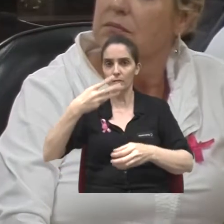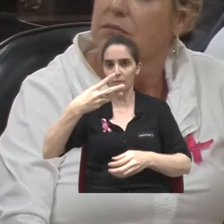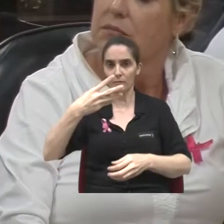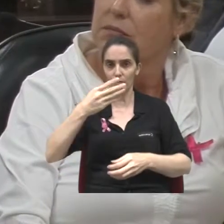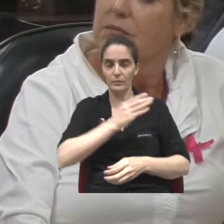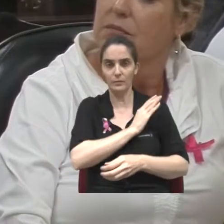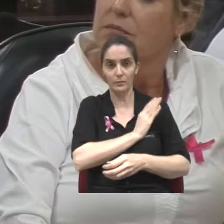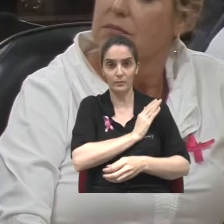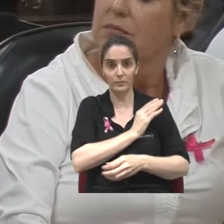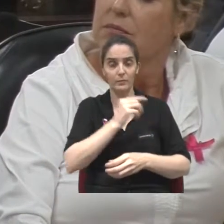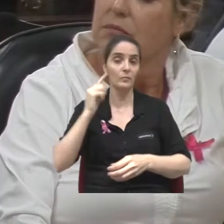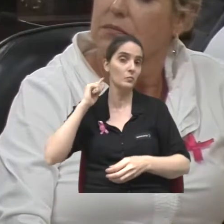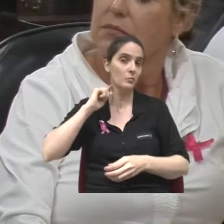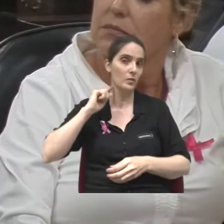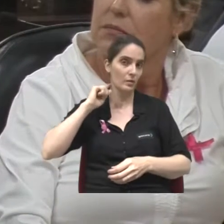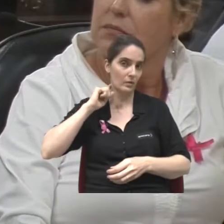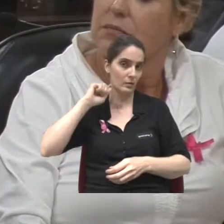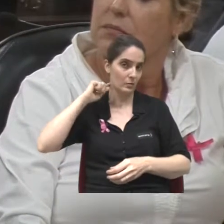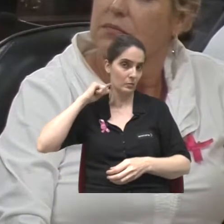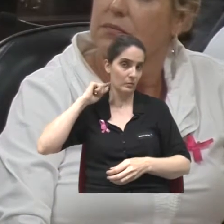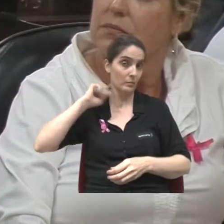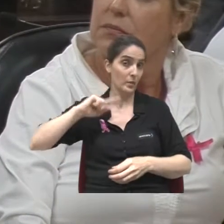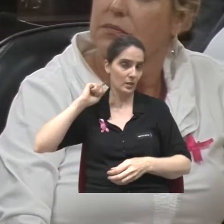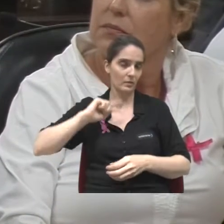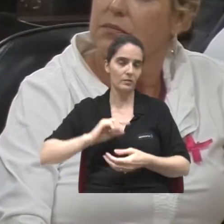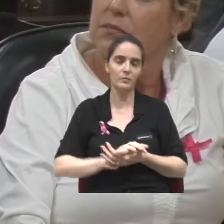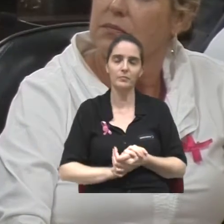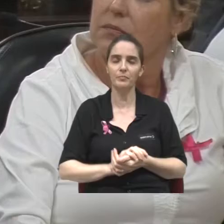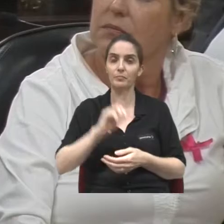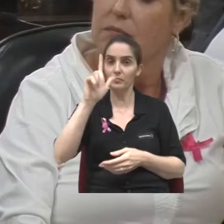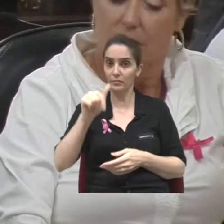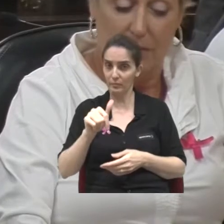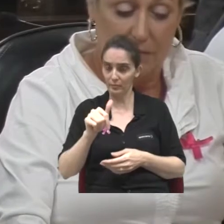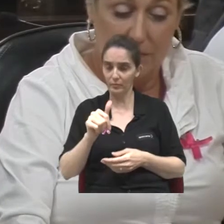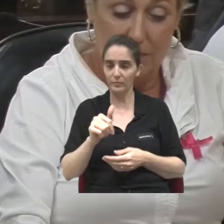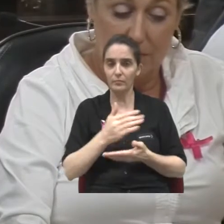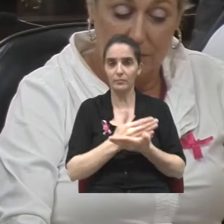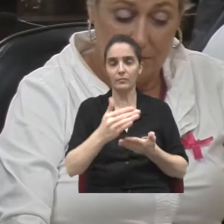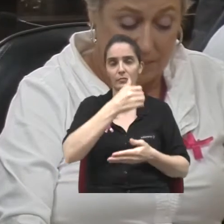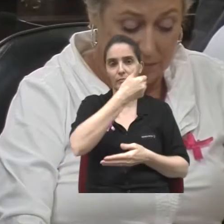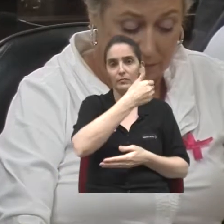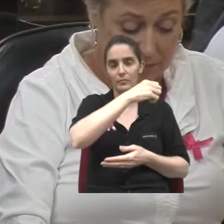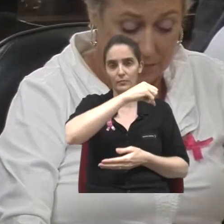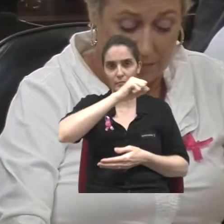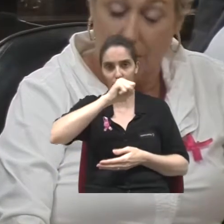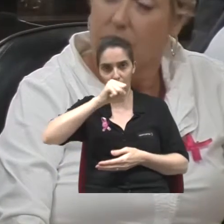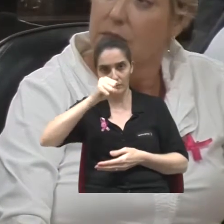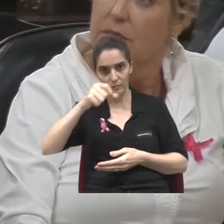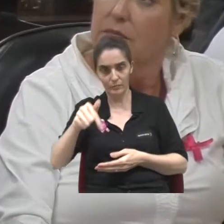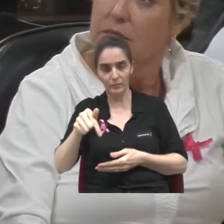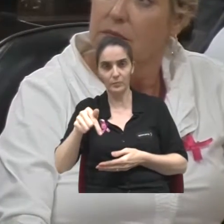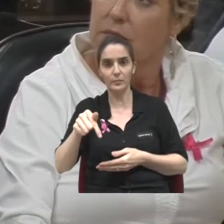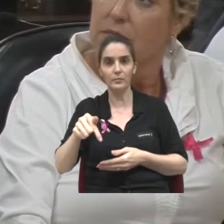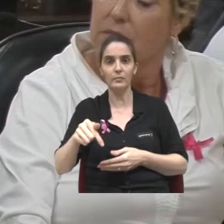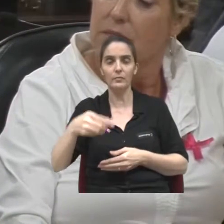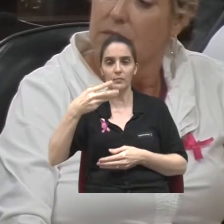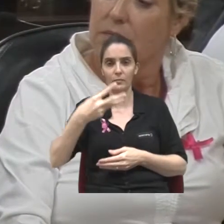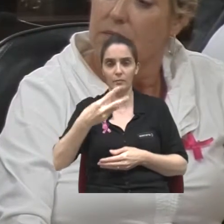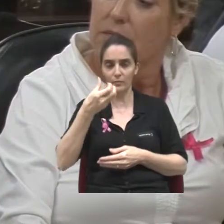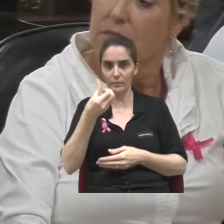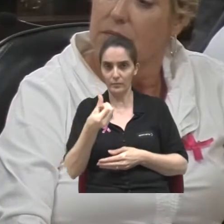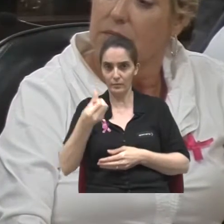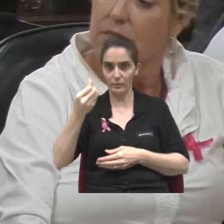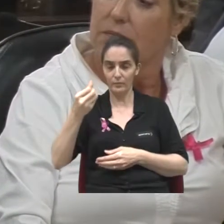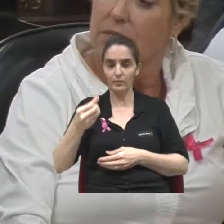Após a conclusão do curso de sargentos, foi designado em 1987 para servir o 36º Batalhão de